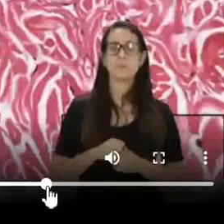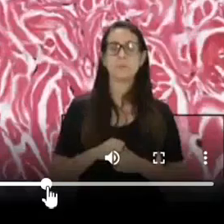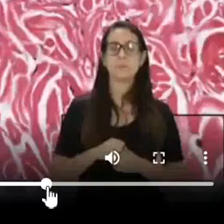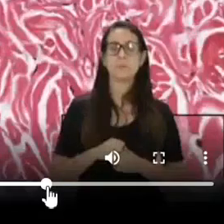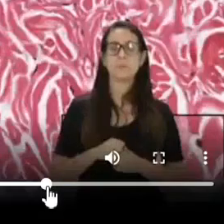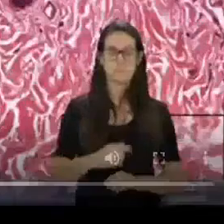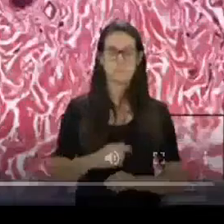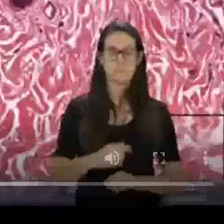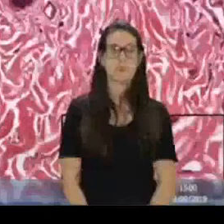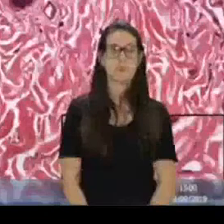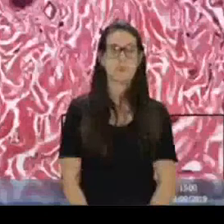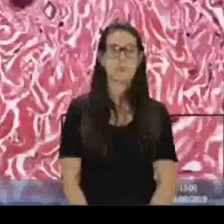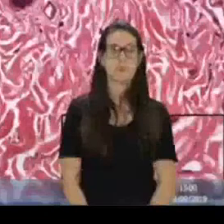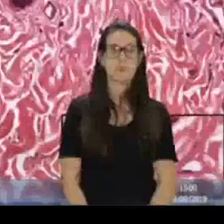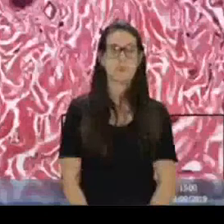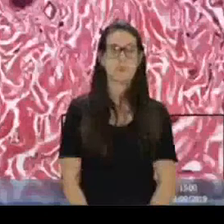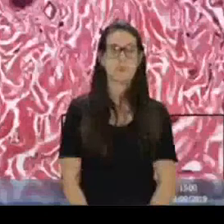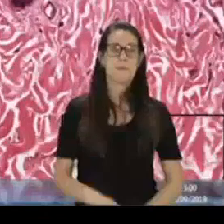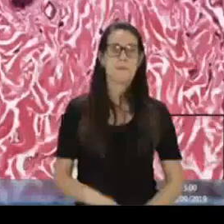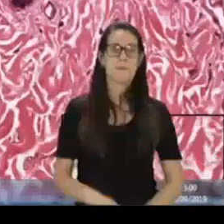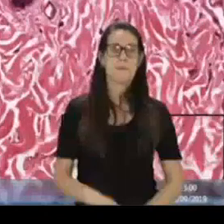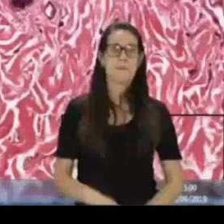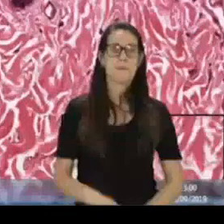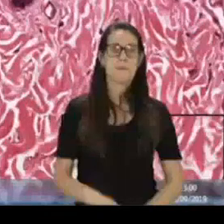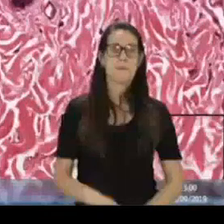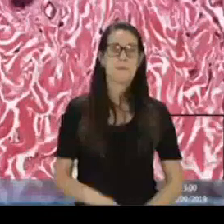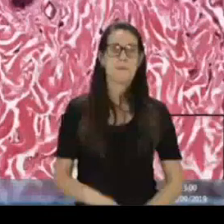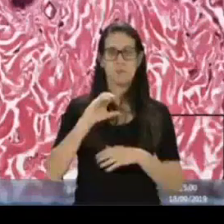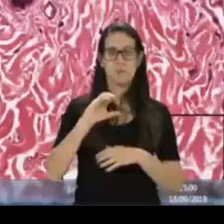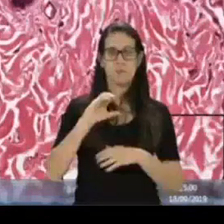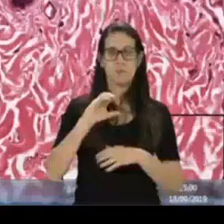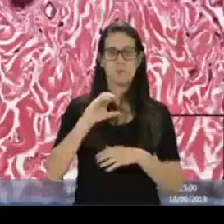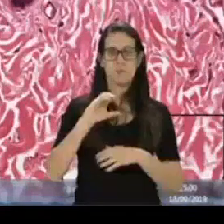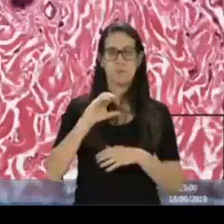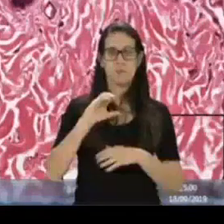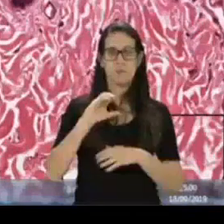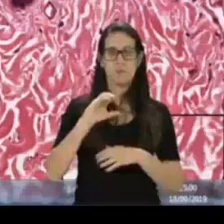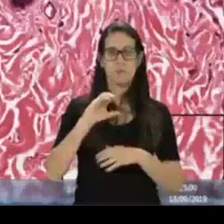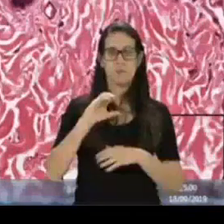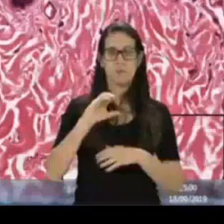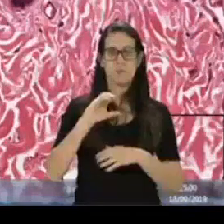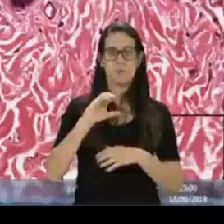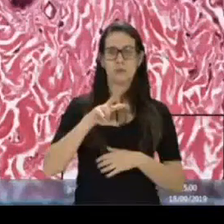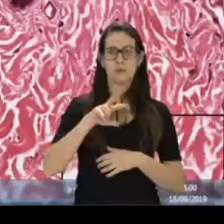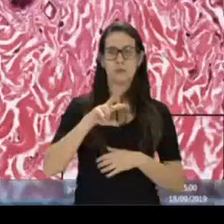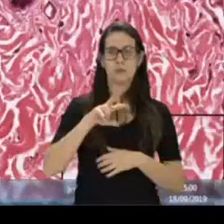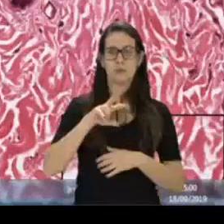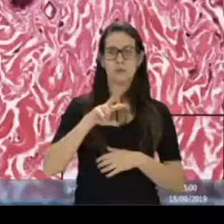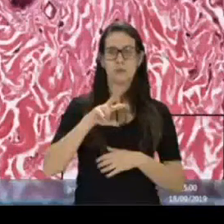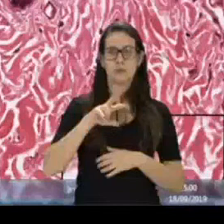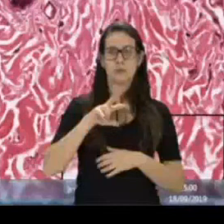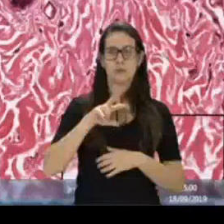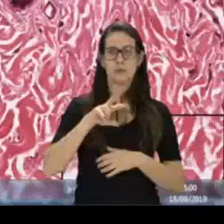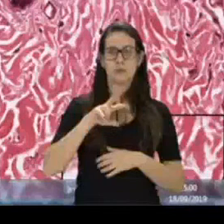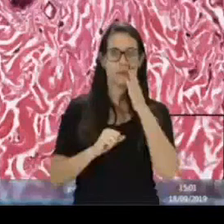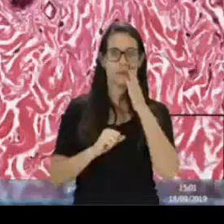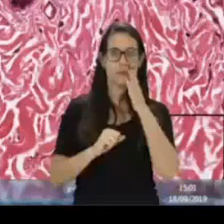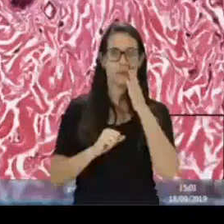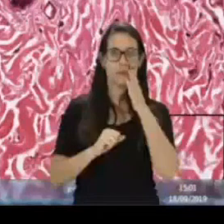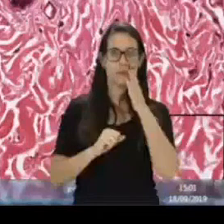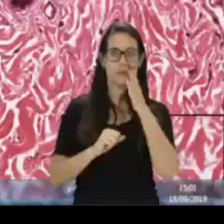Então, eu tenho aqui uma região de tecido conjuntivo. Então, a bochecha, ela é uma região que possui